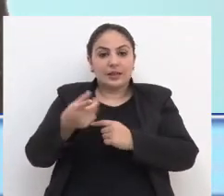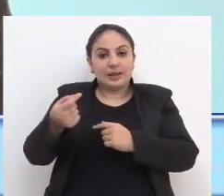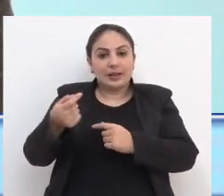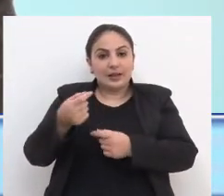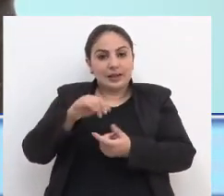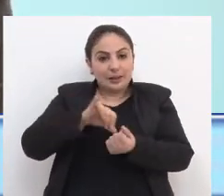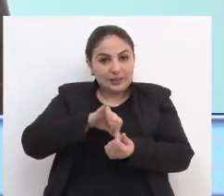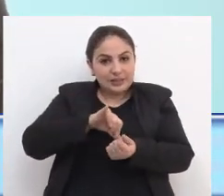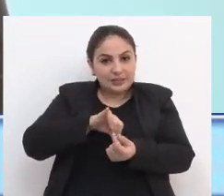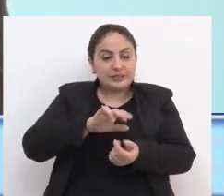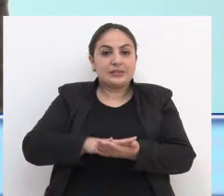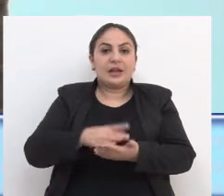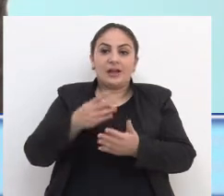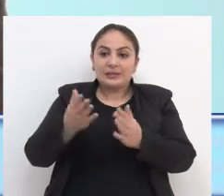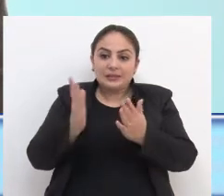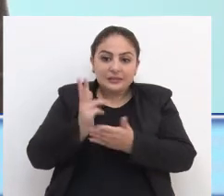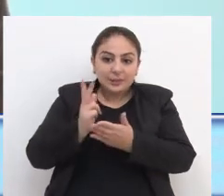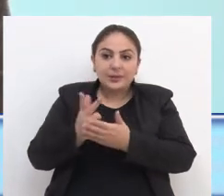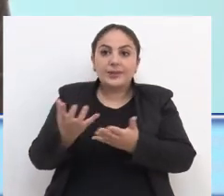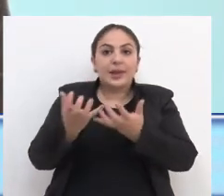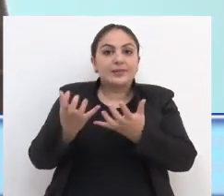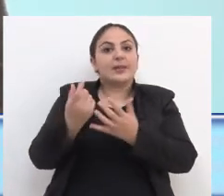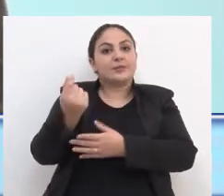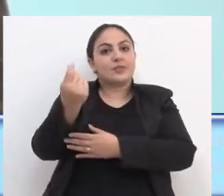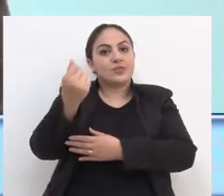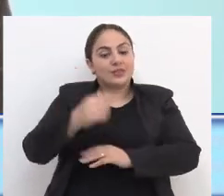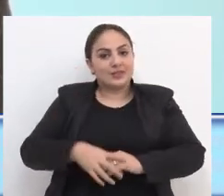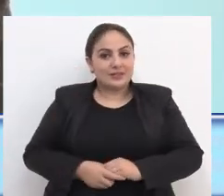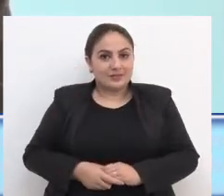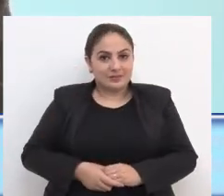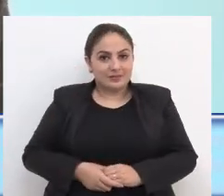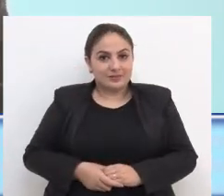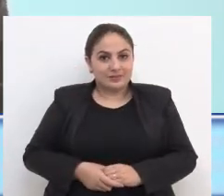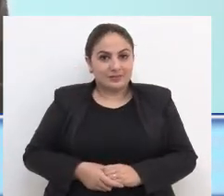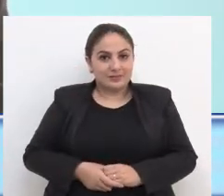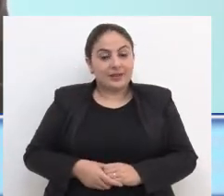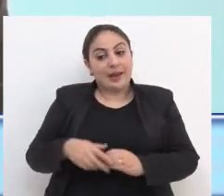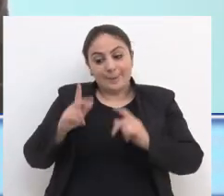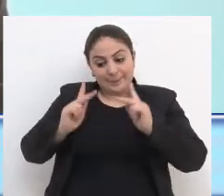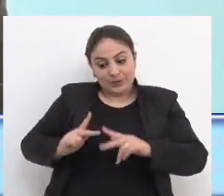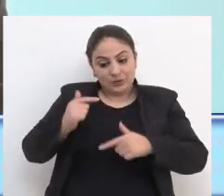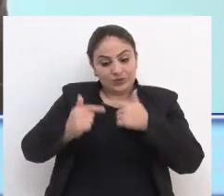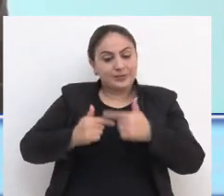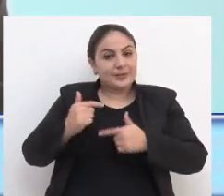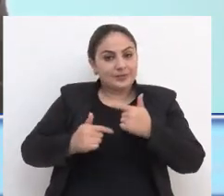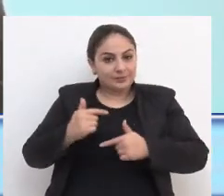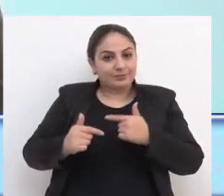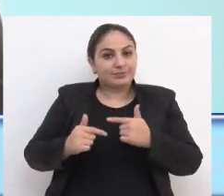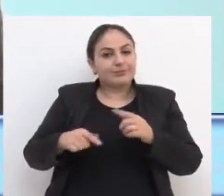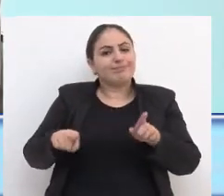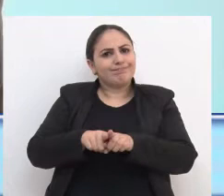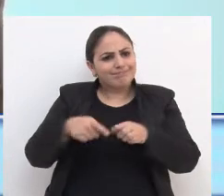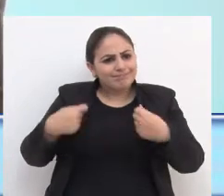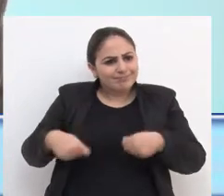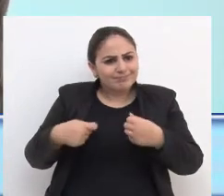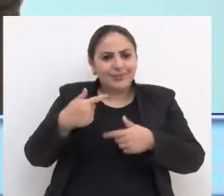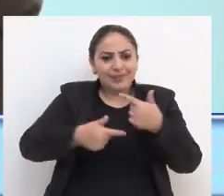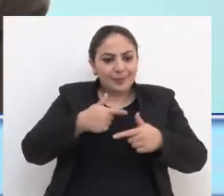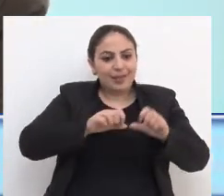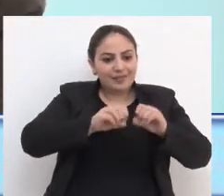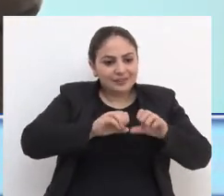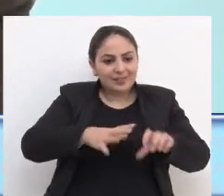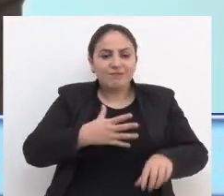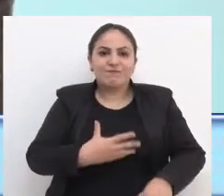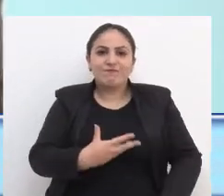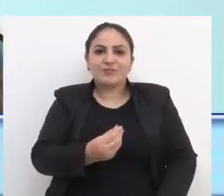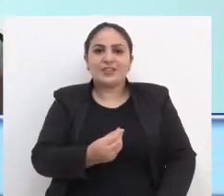sociedade capitalista, né? A busca do dinheiro sempre, né? E o trabalhador, ele tem que trabalhar, tem que educar